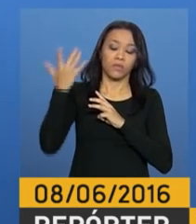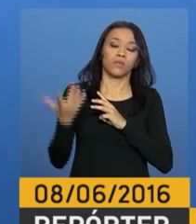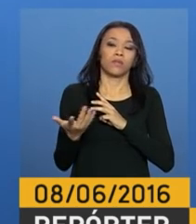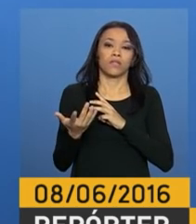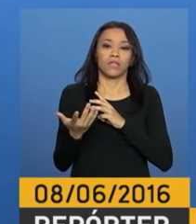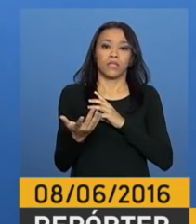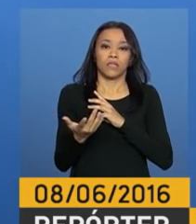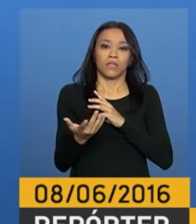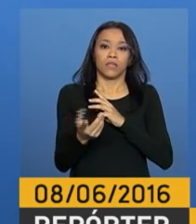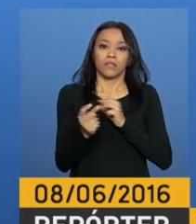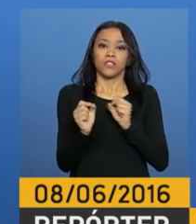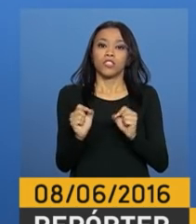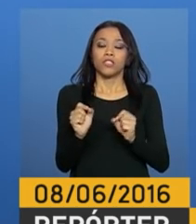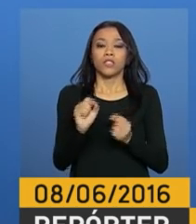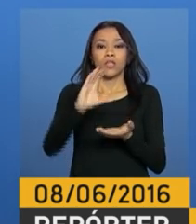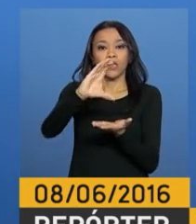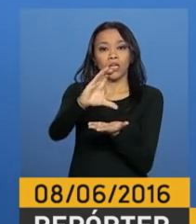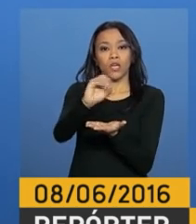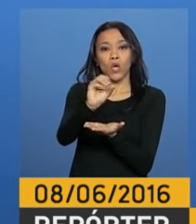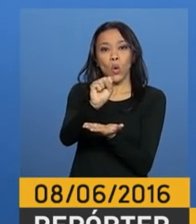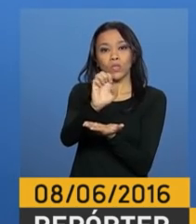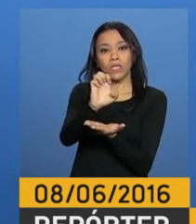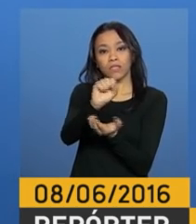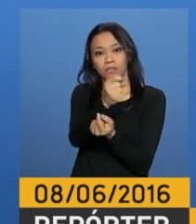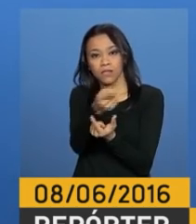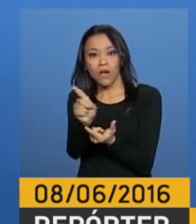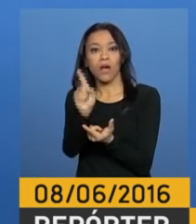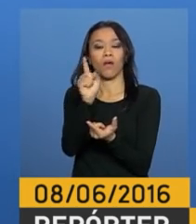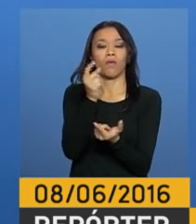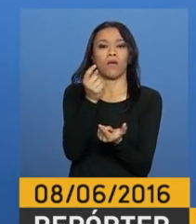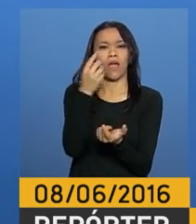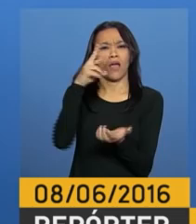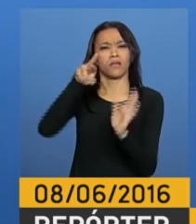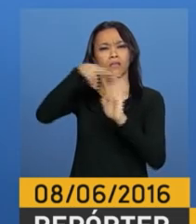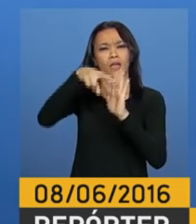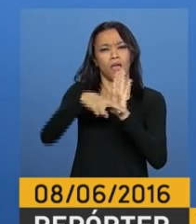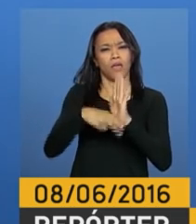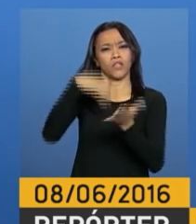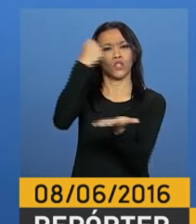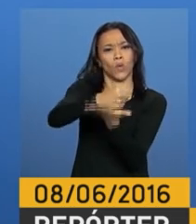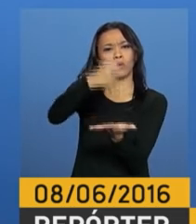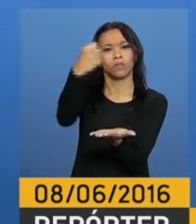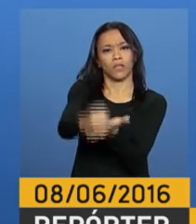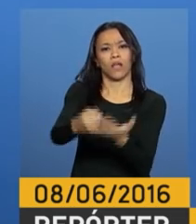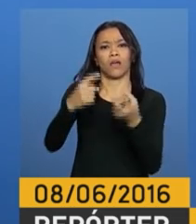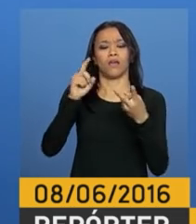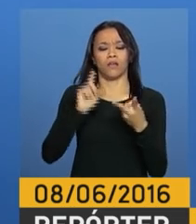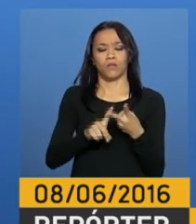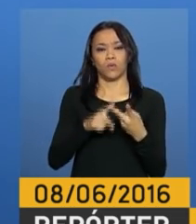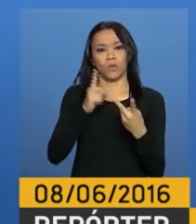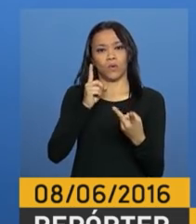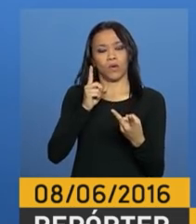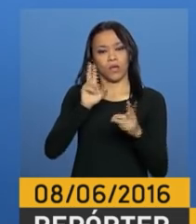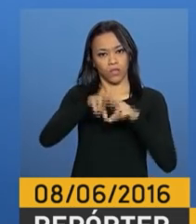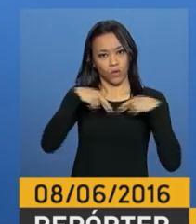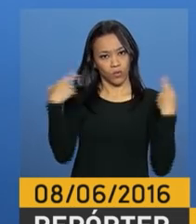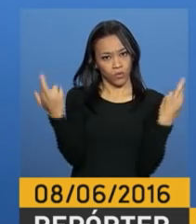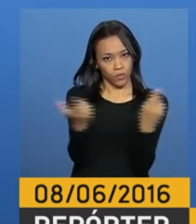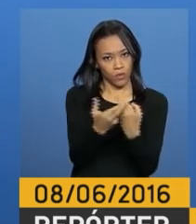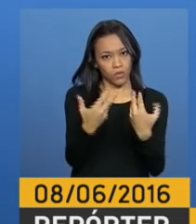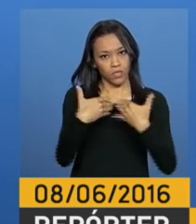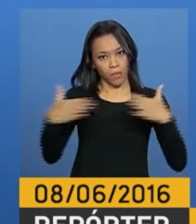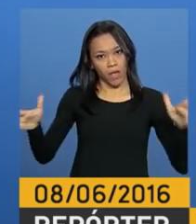processo de concessão as regras contratuais as audiências públicas o o